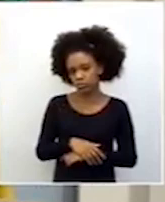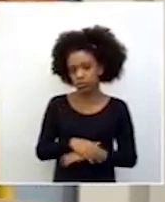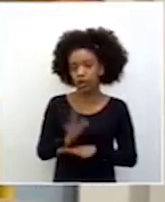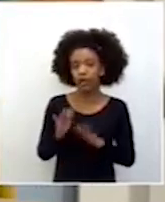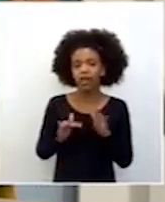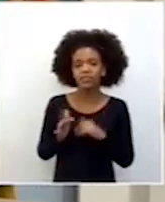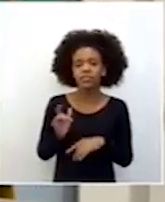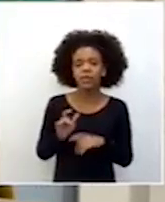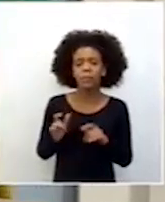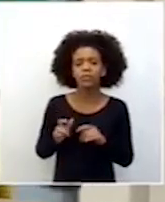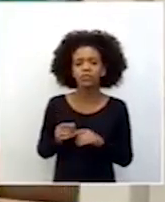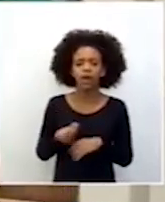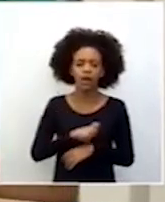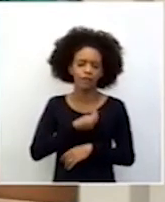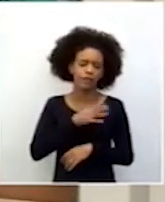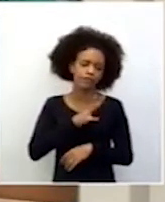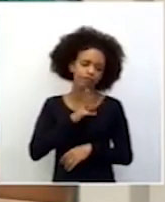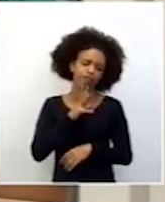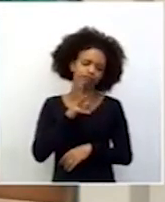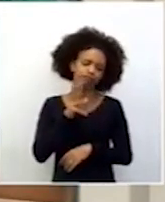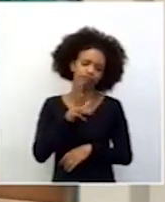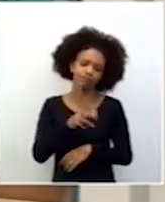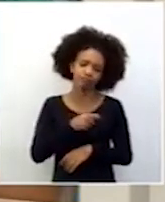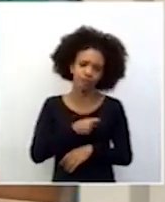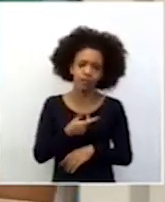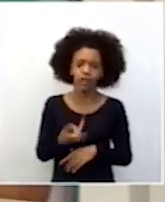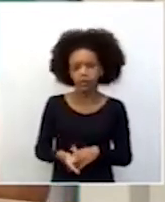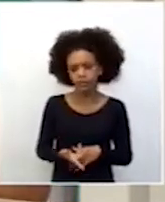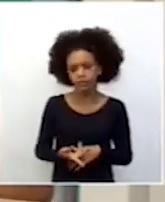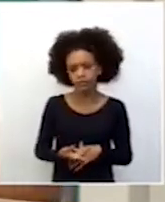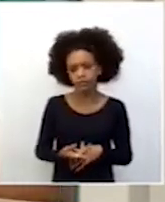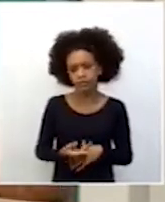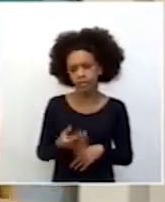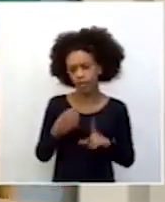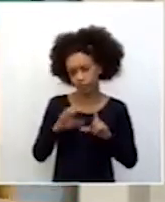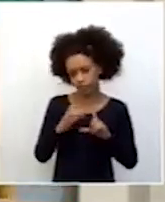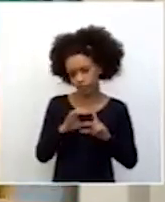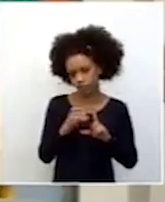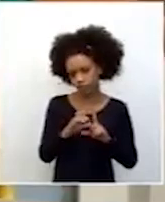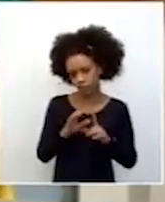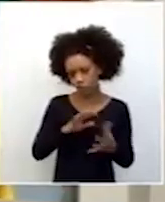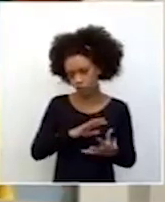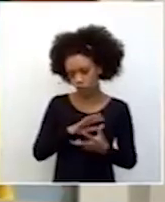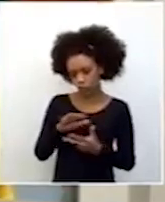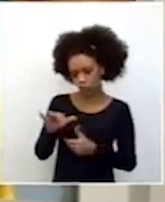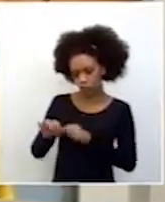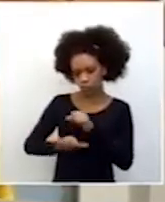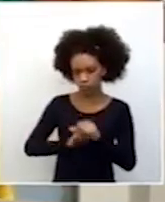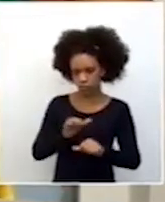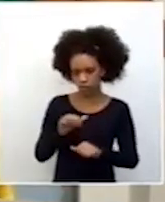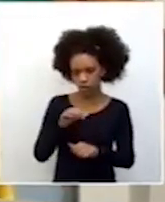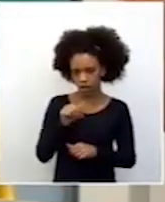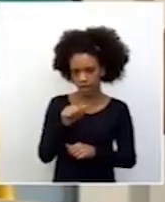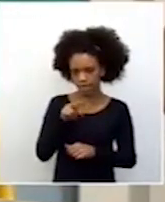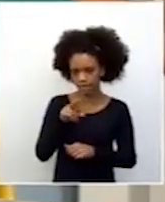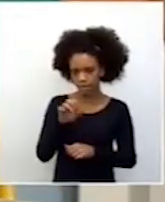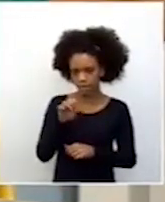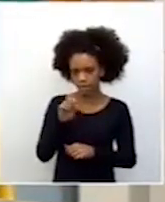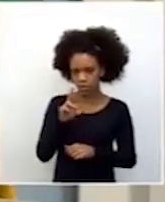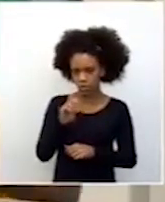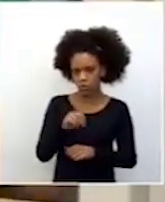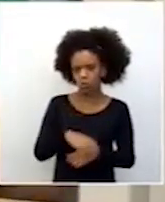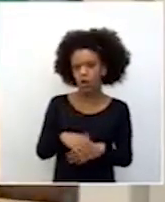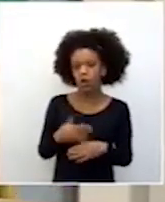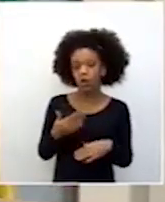a vida inteira, como tinha lá na charge, que está lá no Mundo Avesso, se eu não me engano, guardando dinheiro, enquanto outros